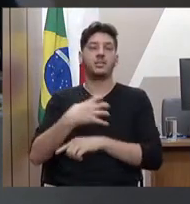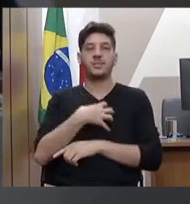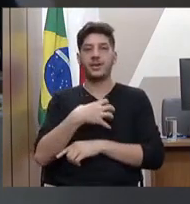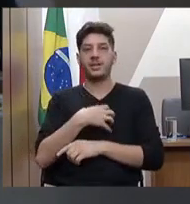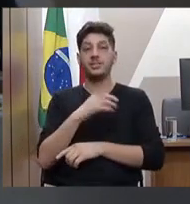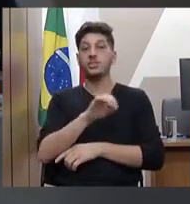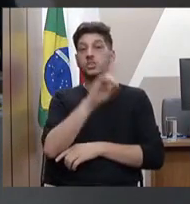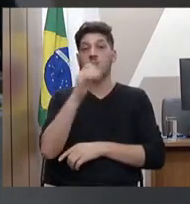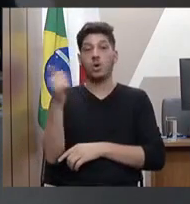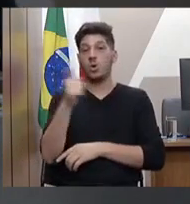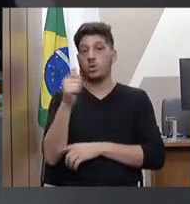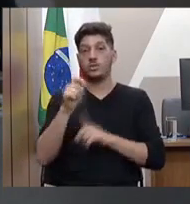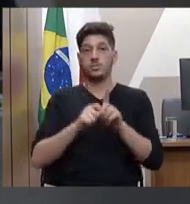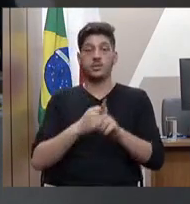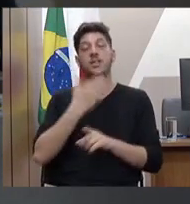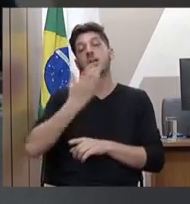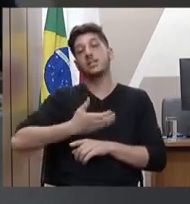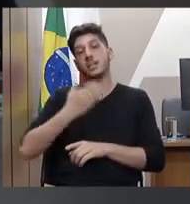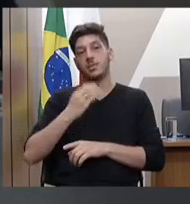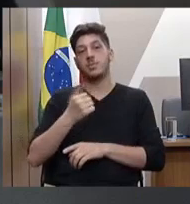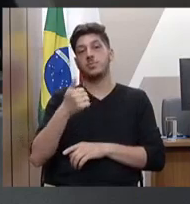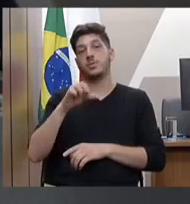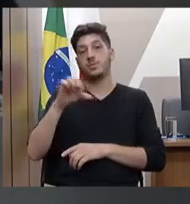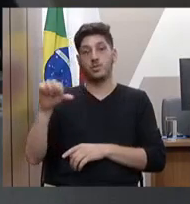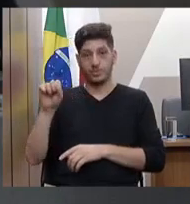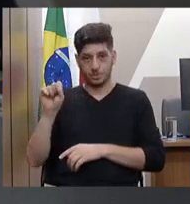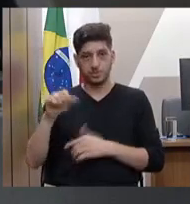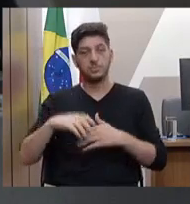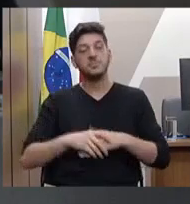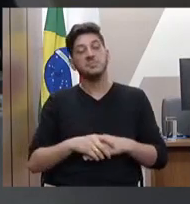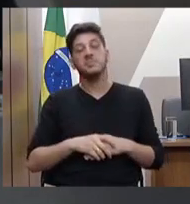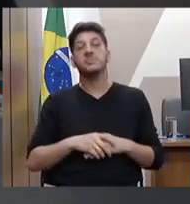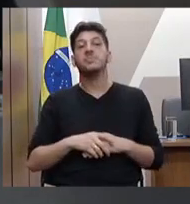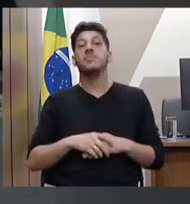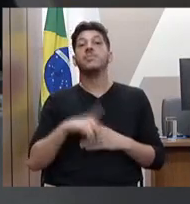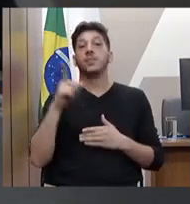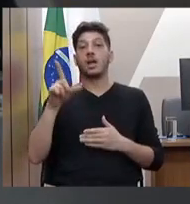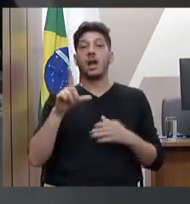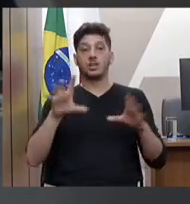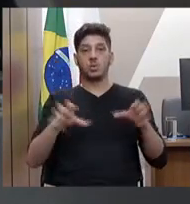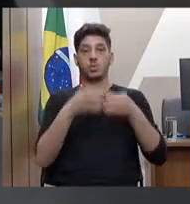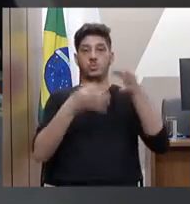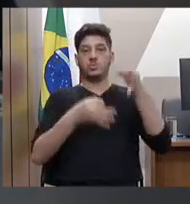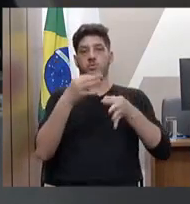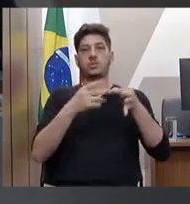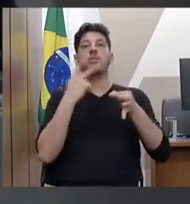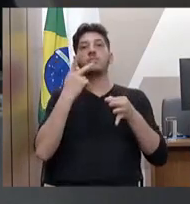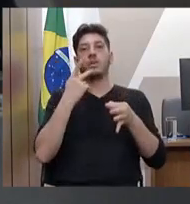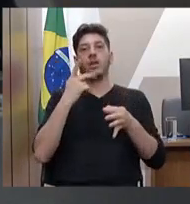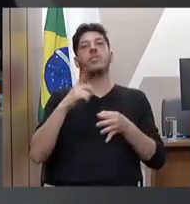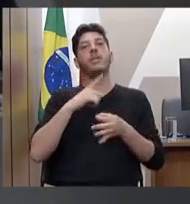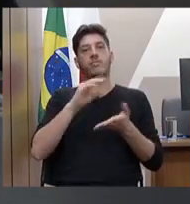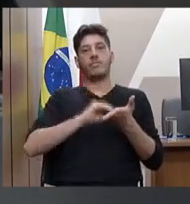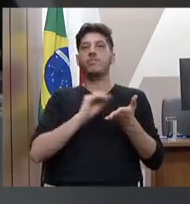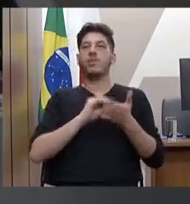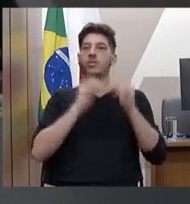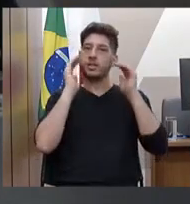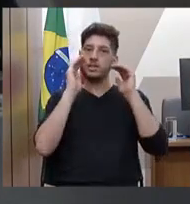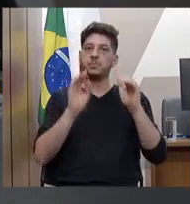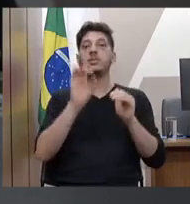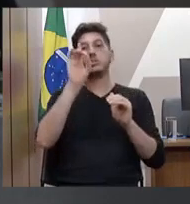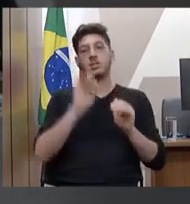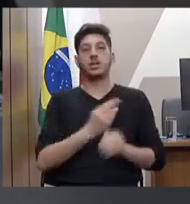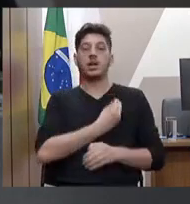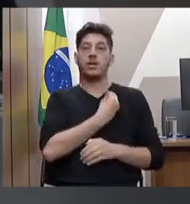11 de Dezembro de 98 um presente caso a corte declarou a violação os direitos da vida a integridade pessoal